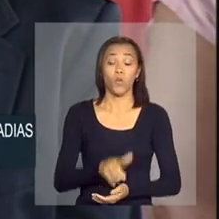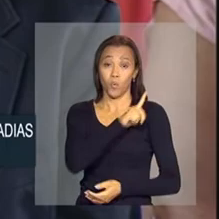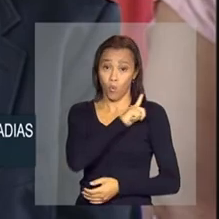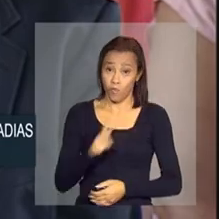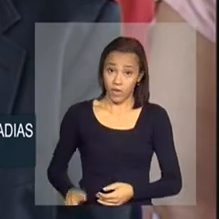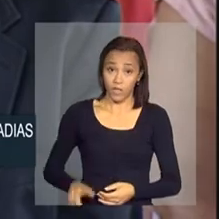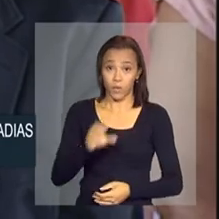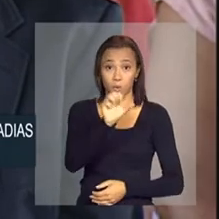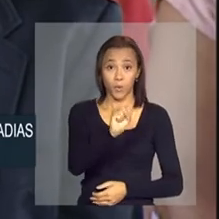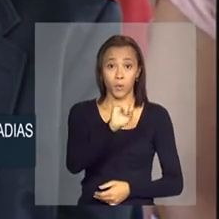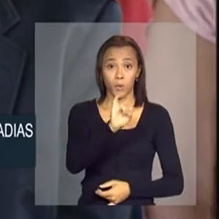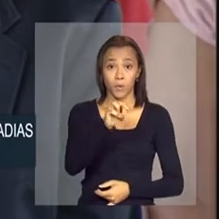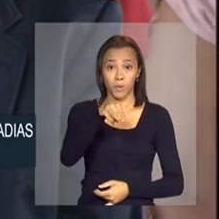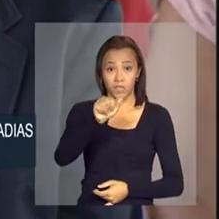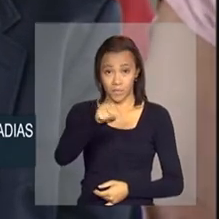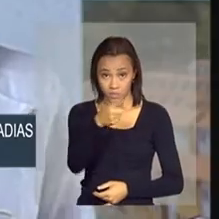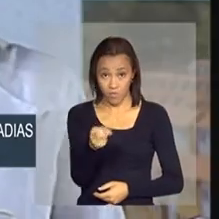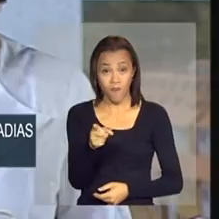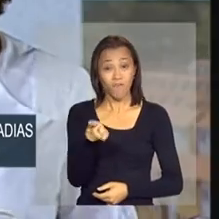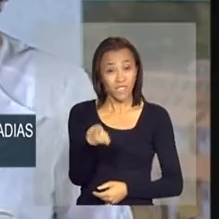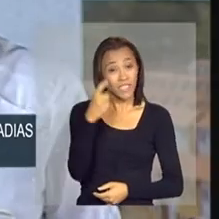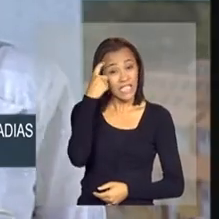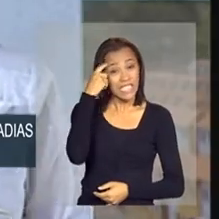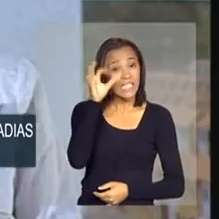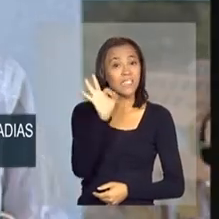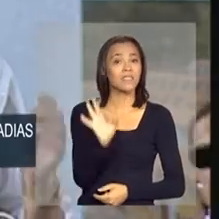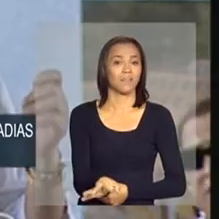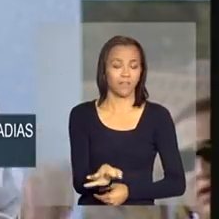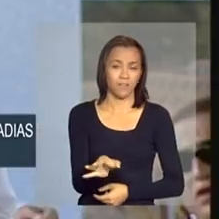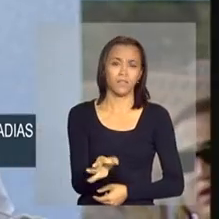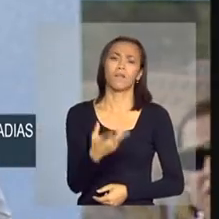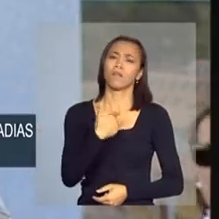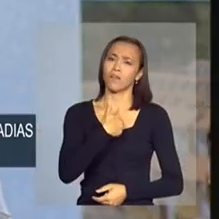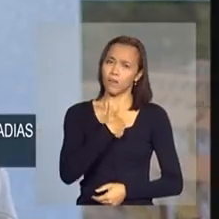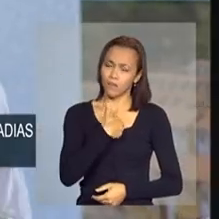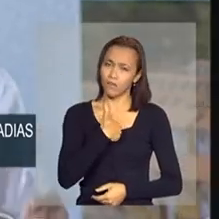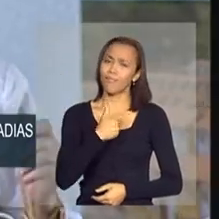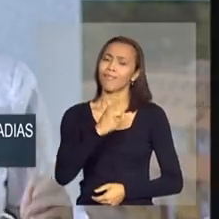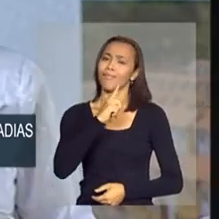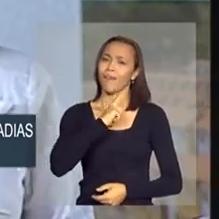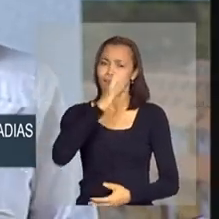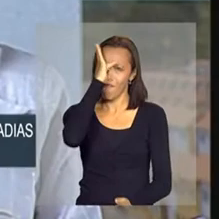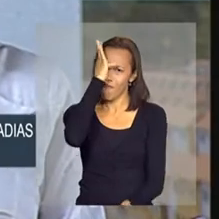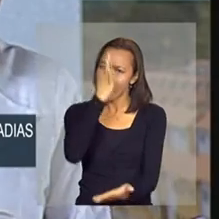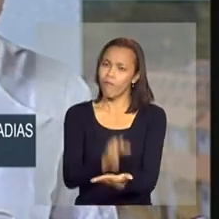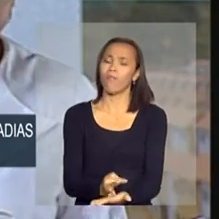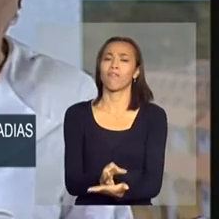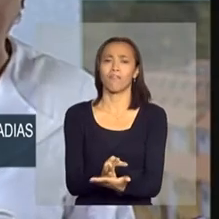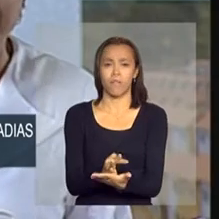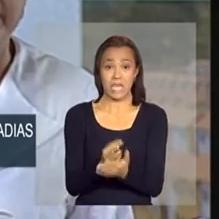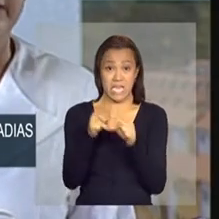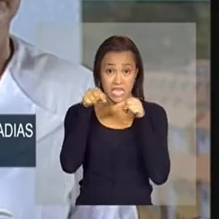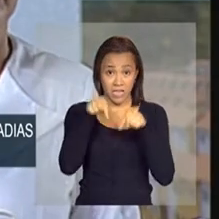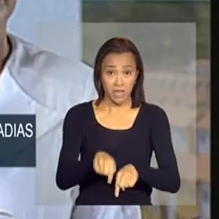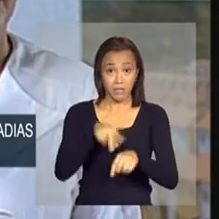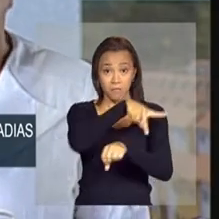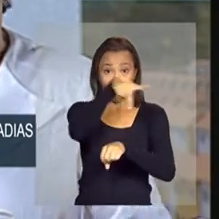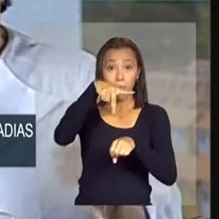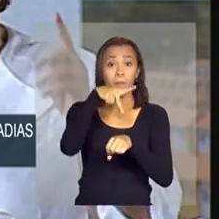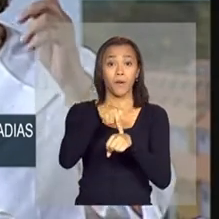Simão Jatene ter certeza e eu tenho fé esse